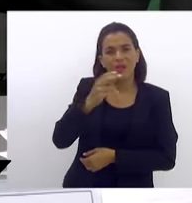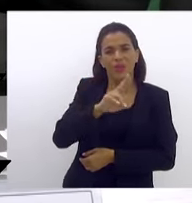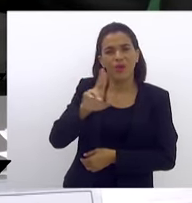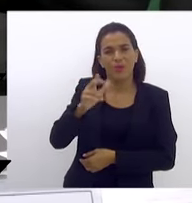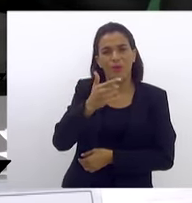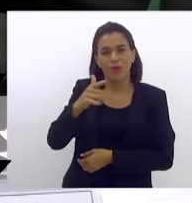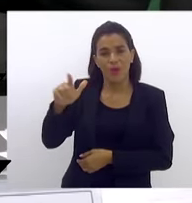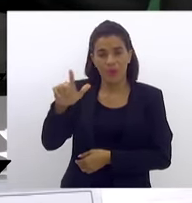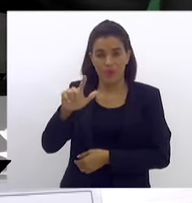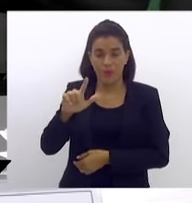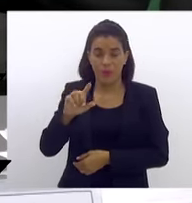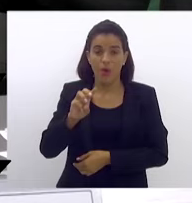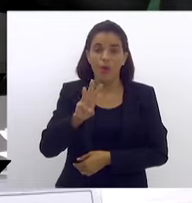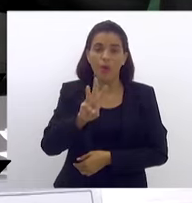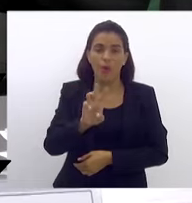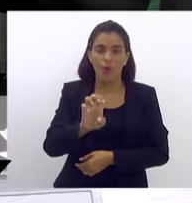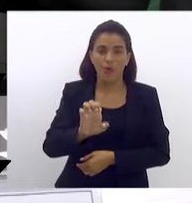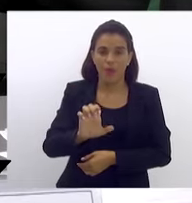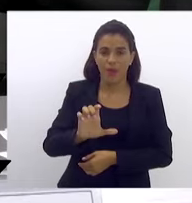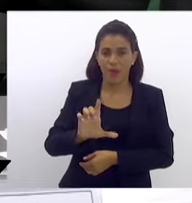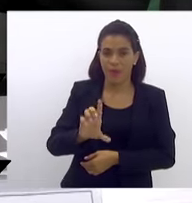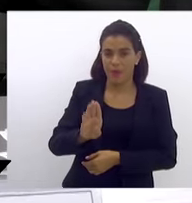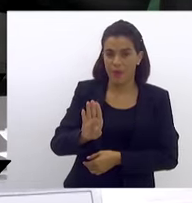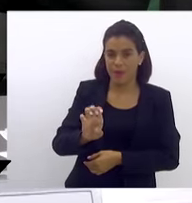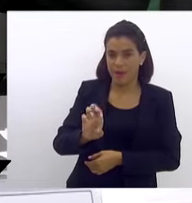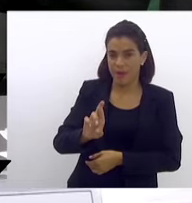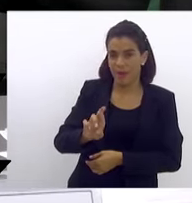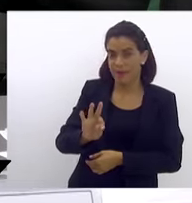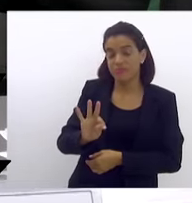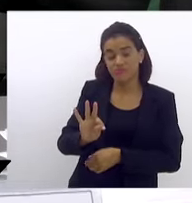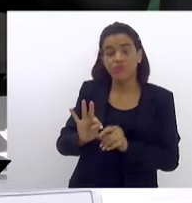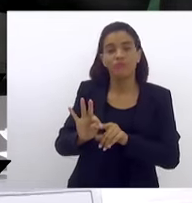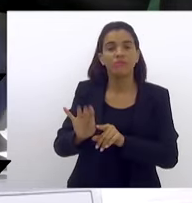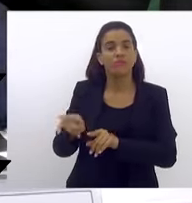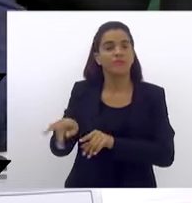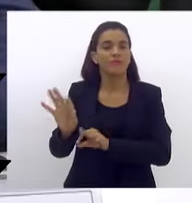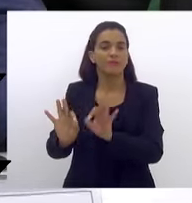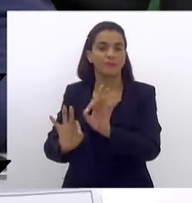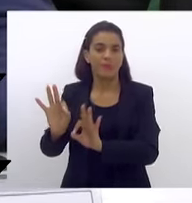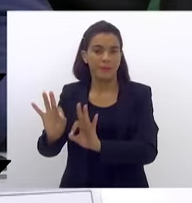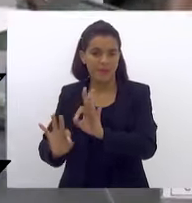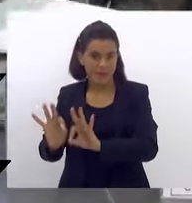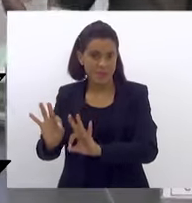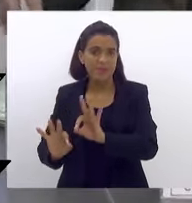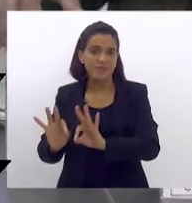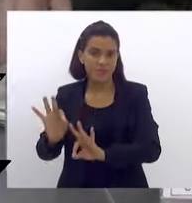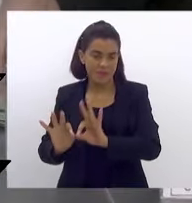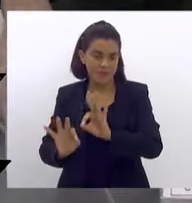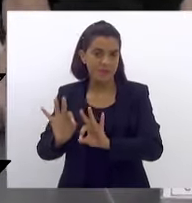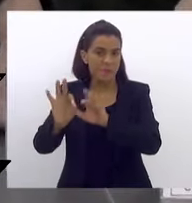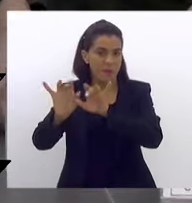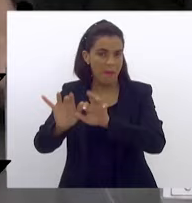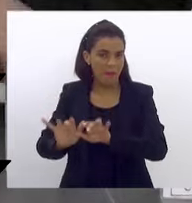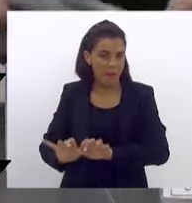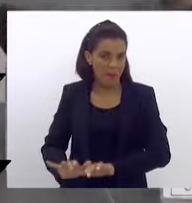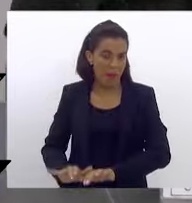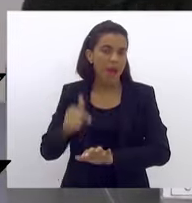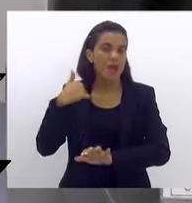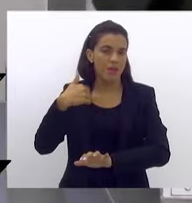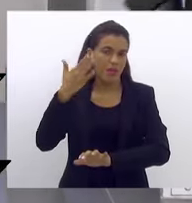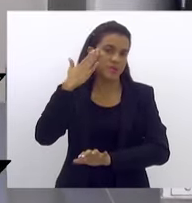deve ser o elbert eu elbert é possível estaria sendo preparada acredito Deputado eu sei que tá em